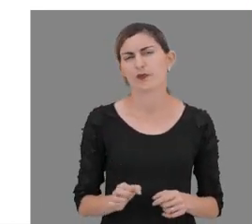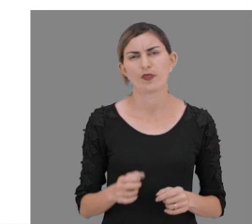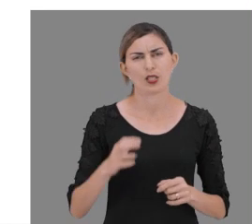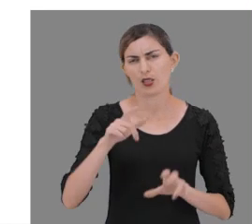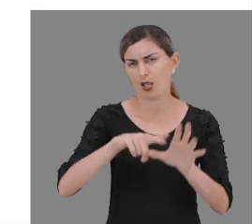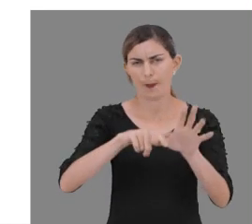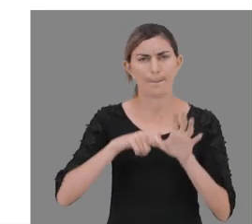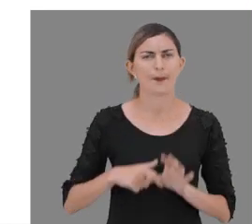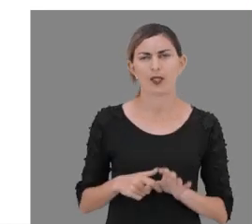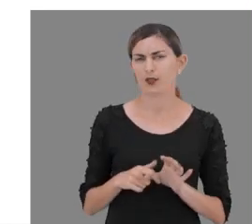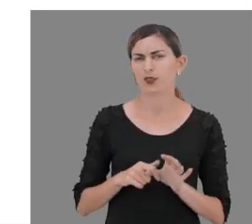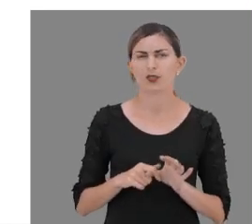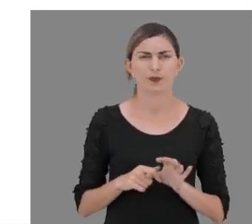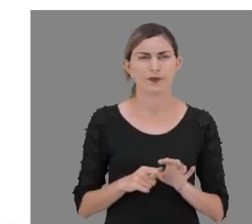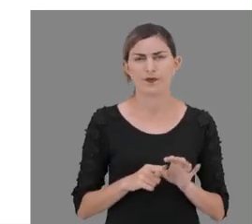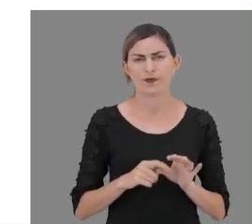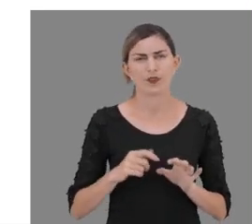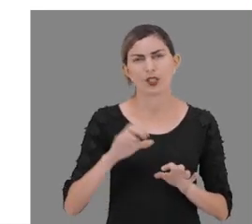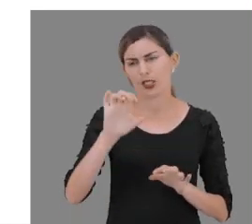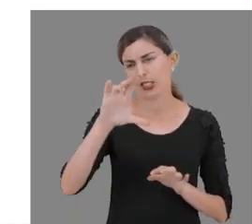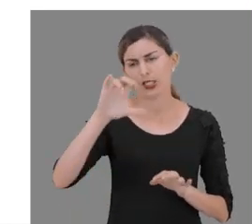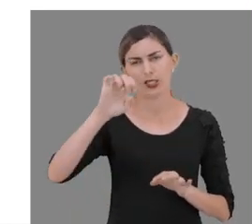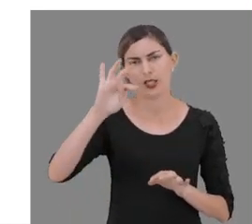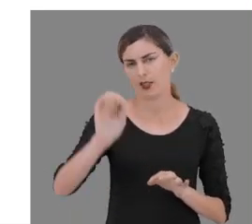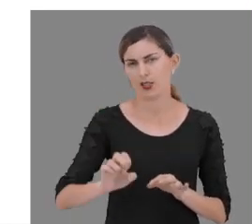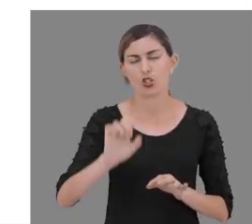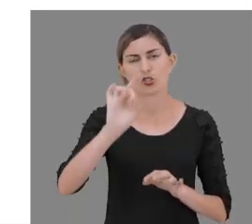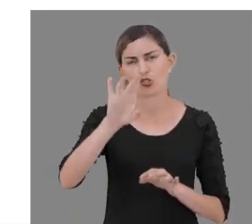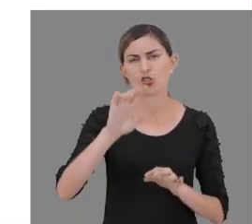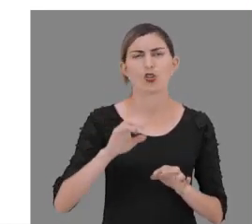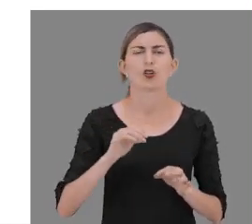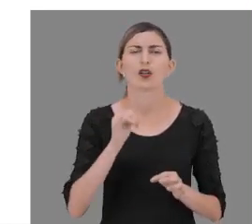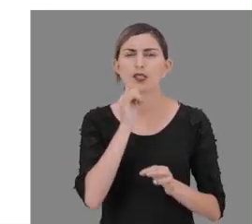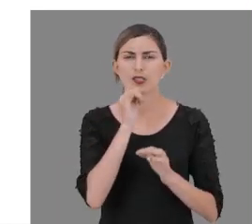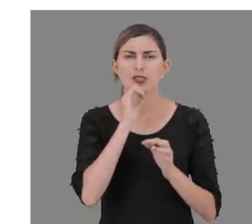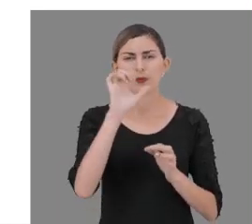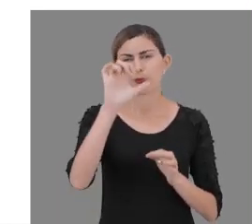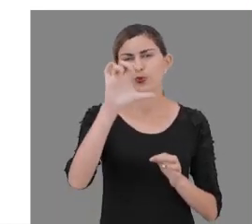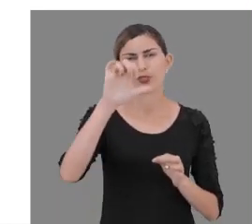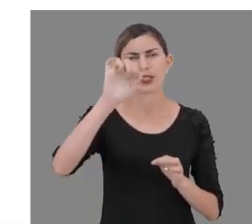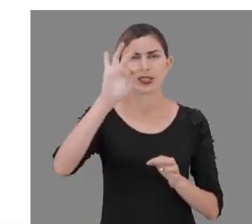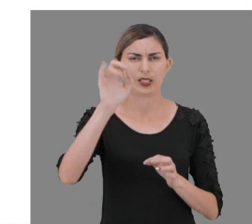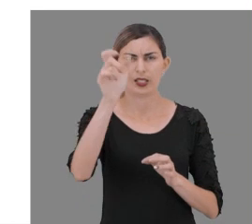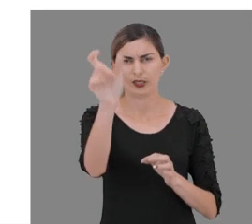Ele não depende funcionalmente do cliente. Ou seja, o